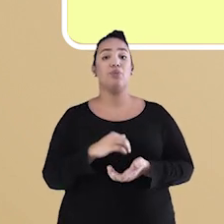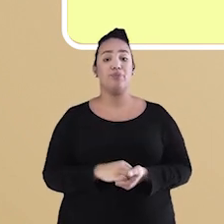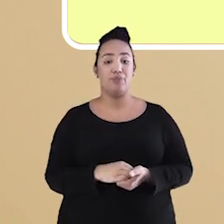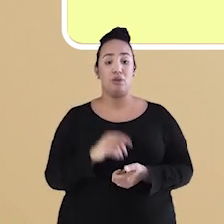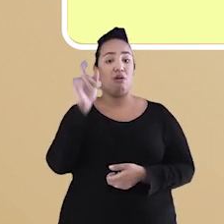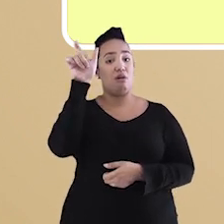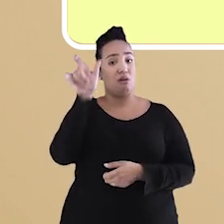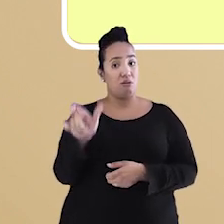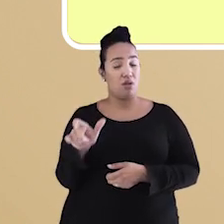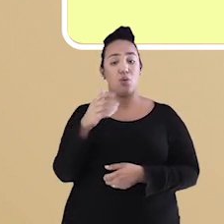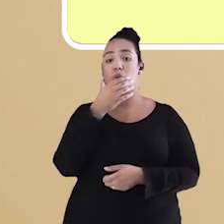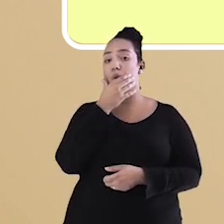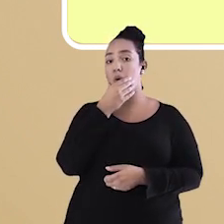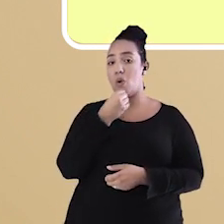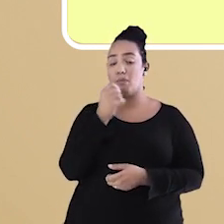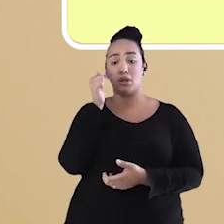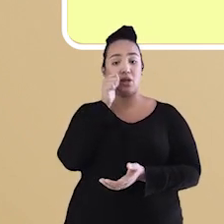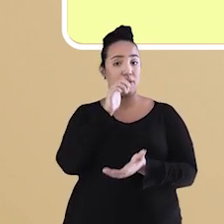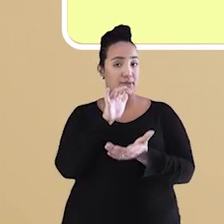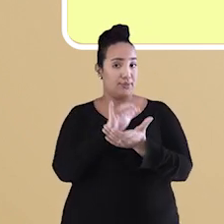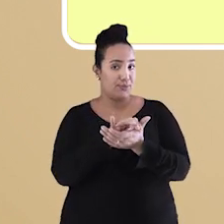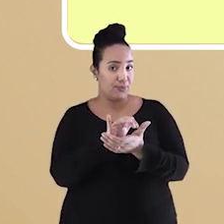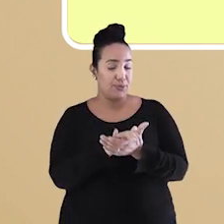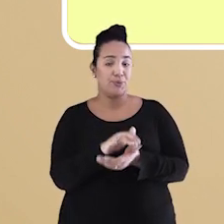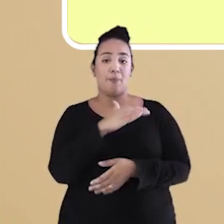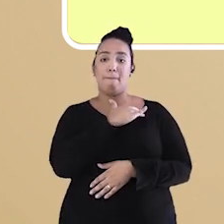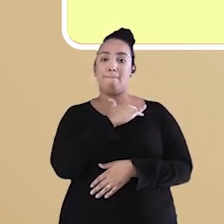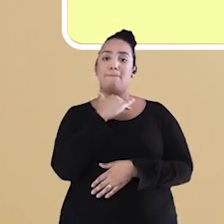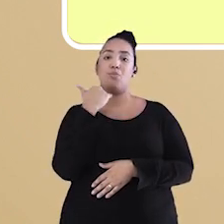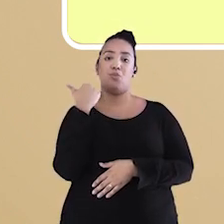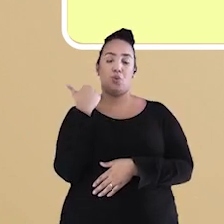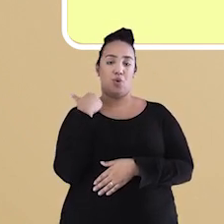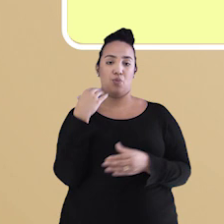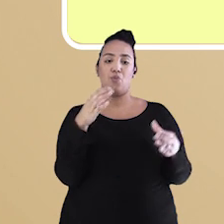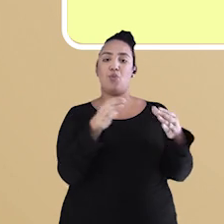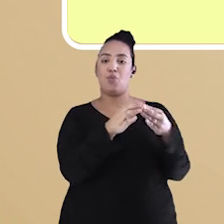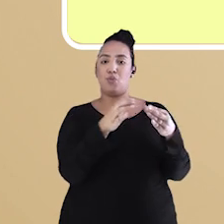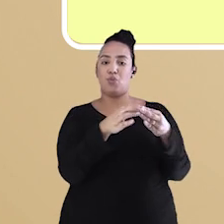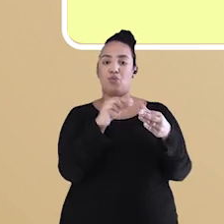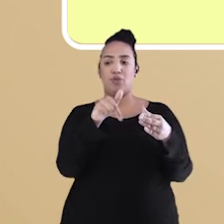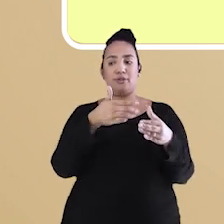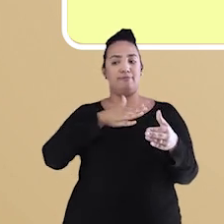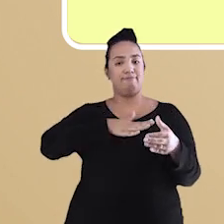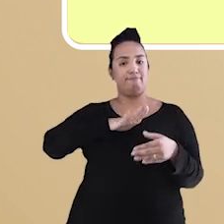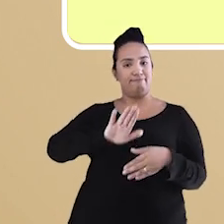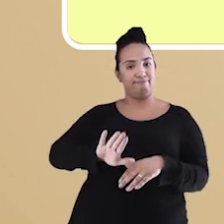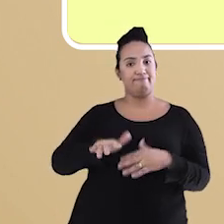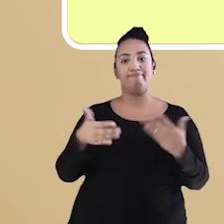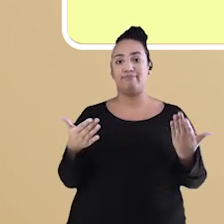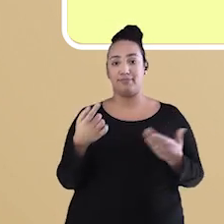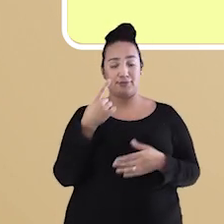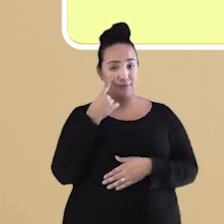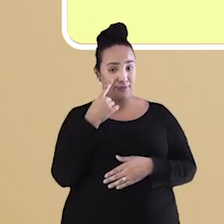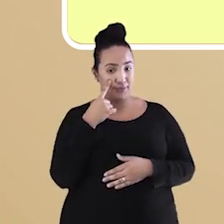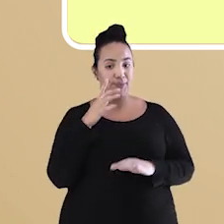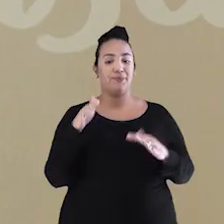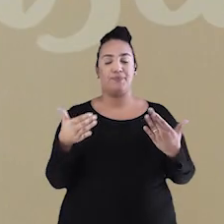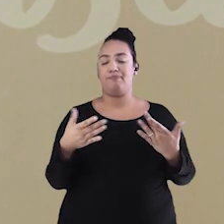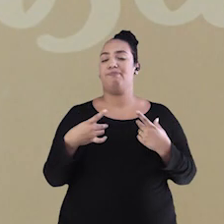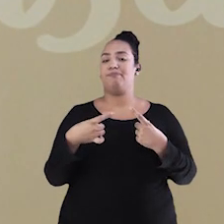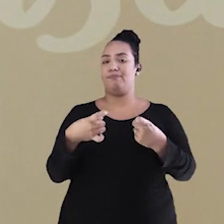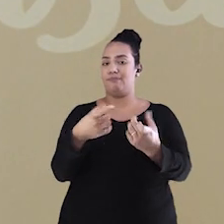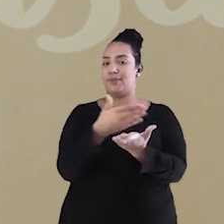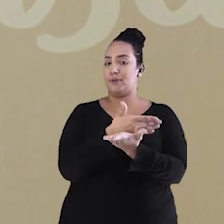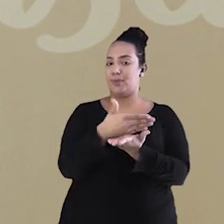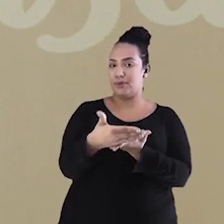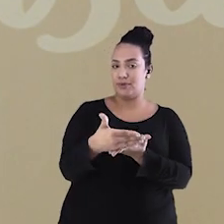outra. O pobre do Francisco Ferdinando e sua esposa Sofia foram mortos por rebeldes sérvios. Aí já viu, né? A